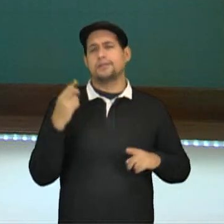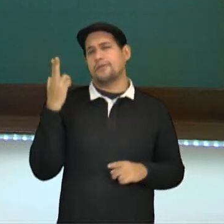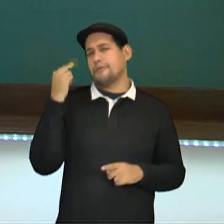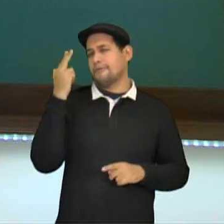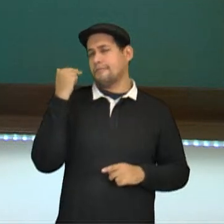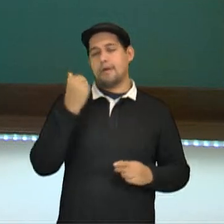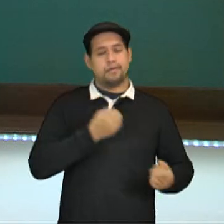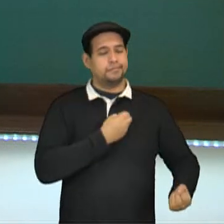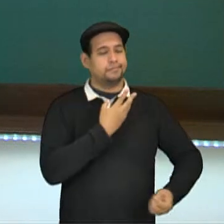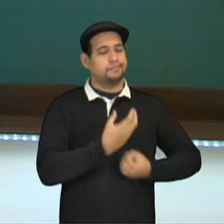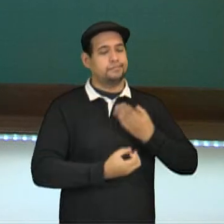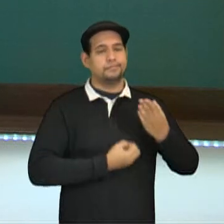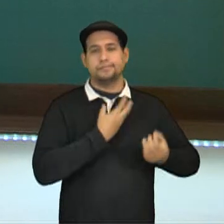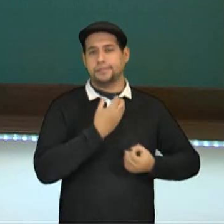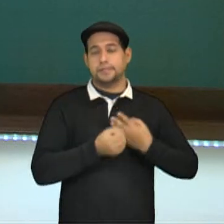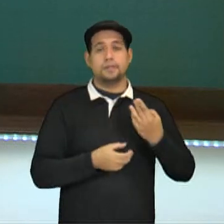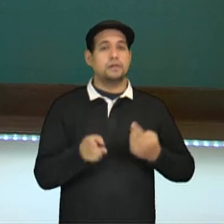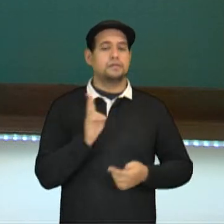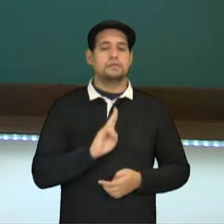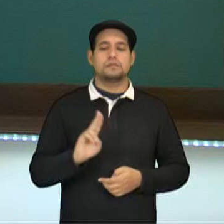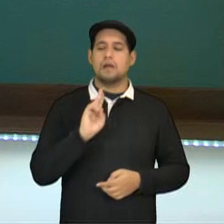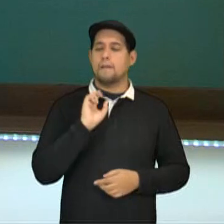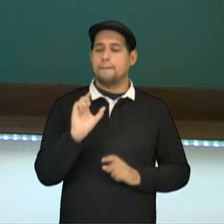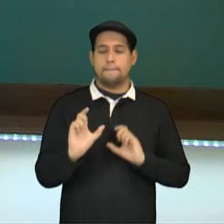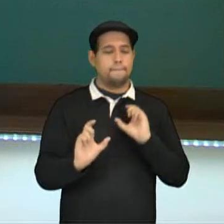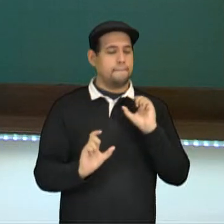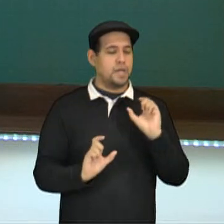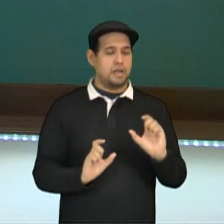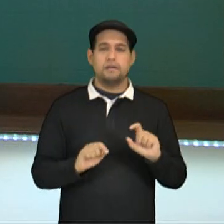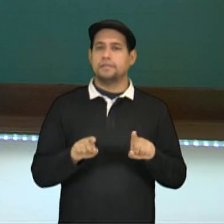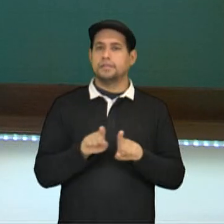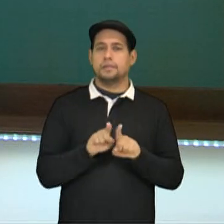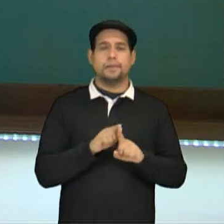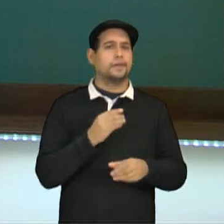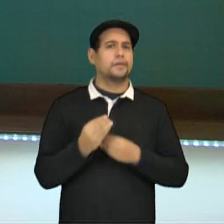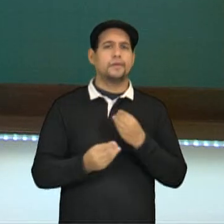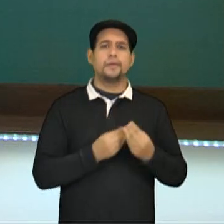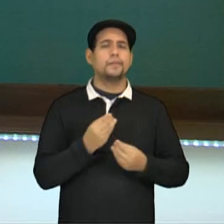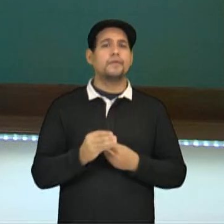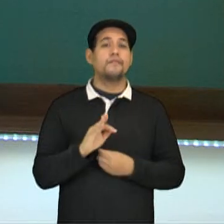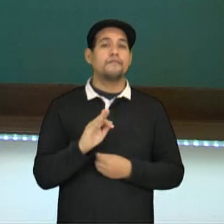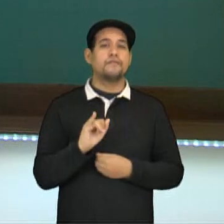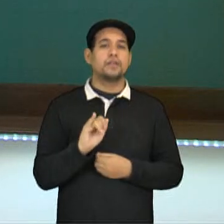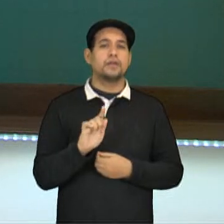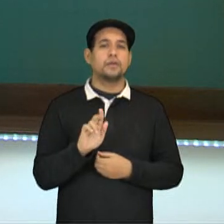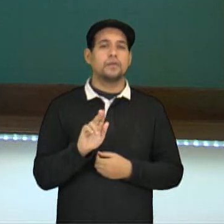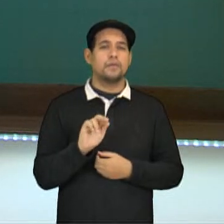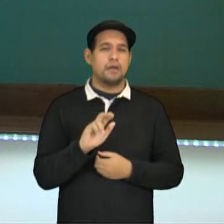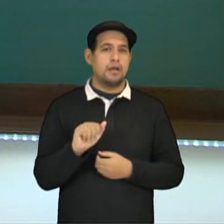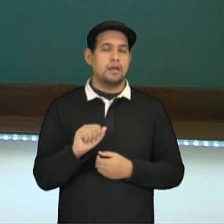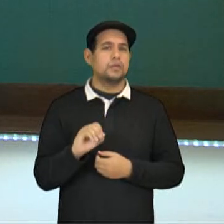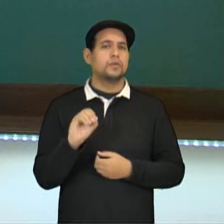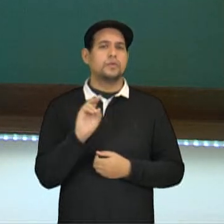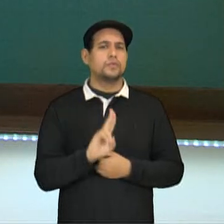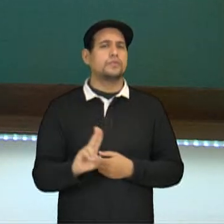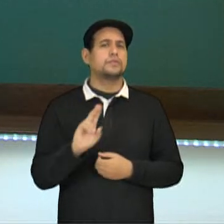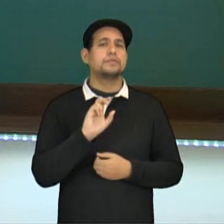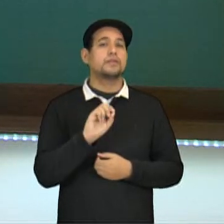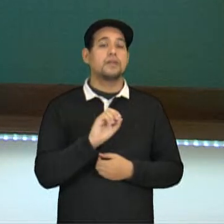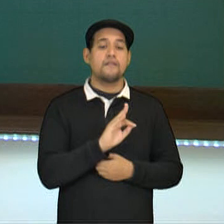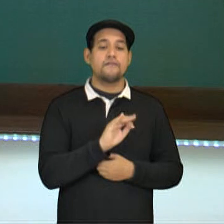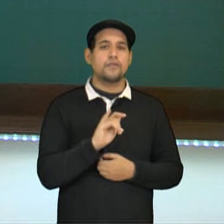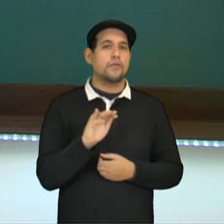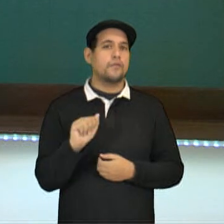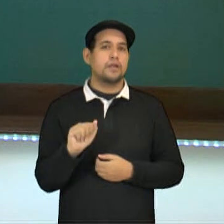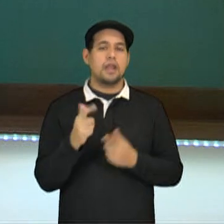nos poemas, utilizarem as palavras, né, os autores, no sentido figurado. Por isso que eles usam muitas figuras de linguagem,